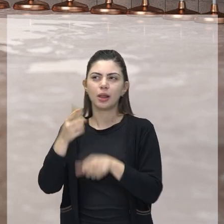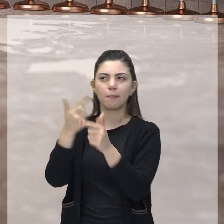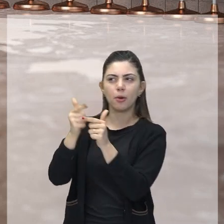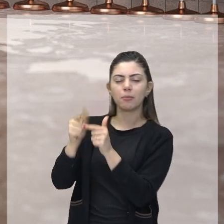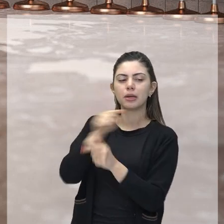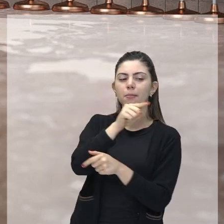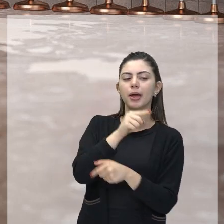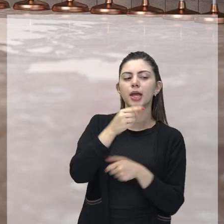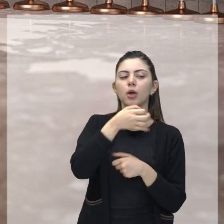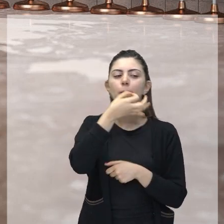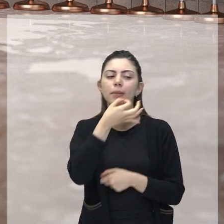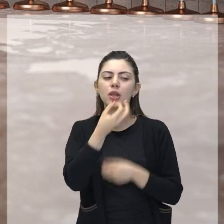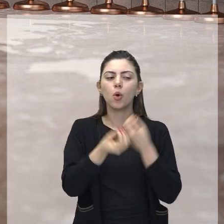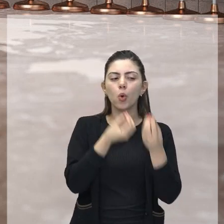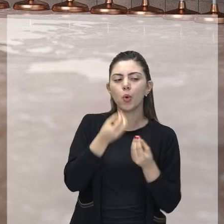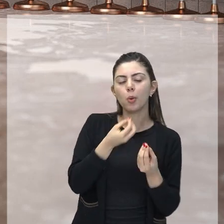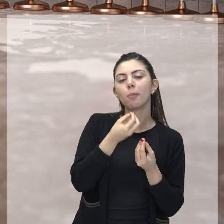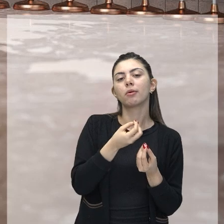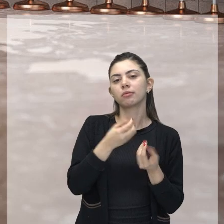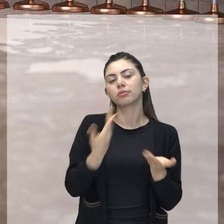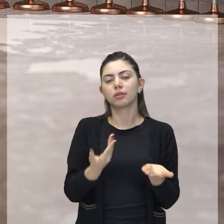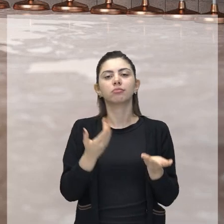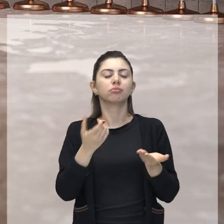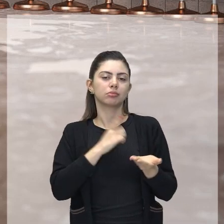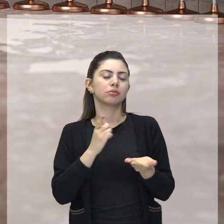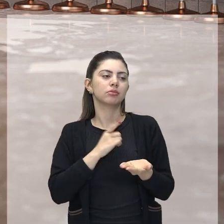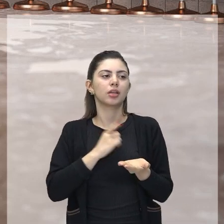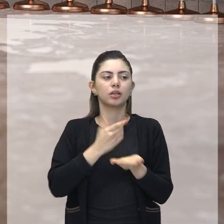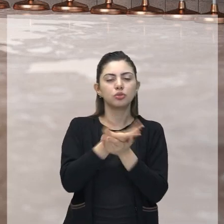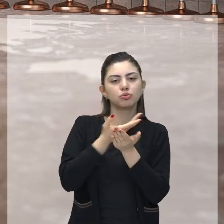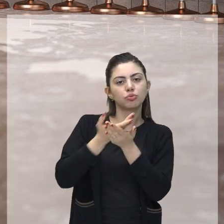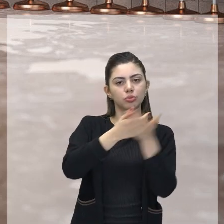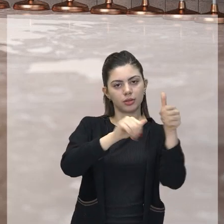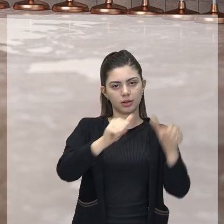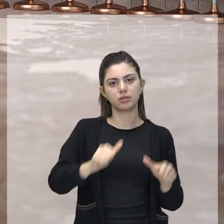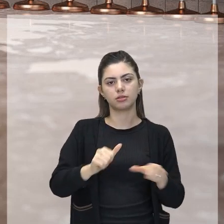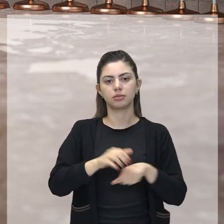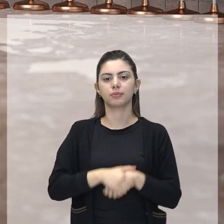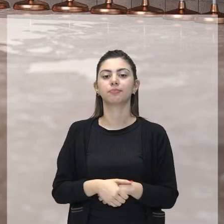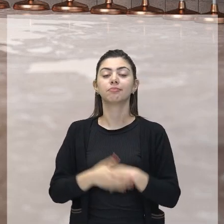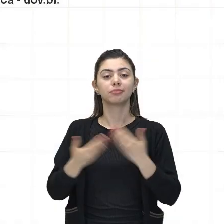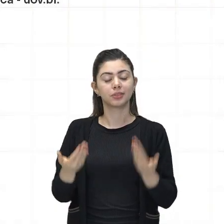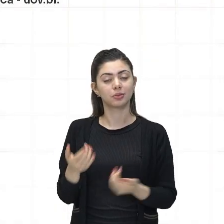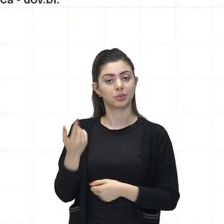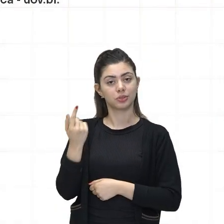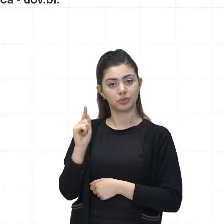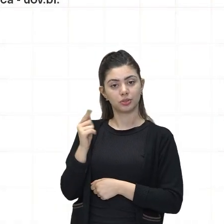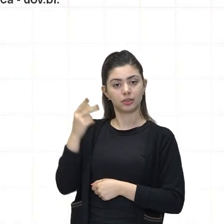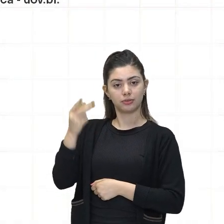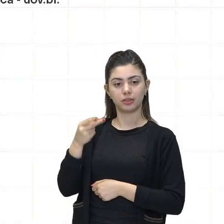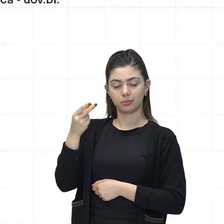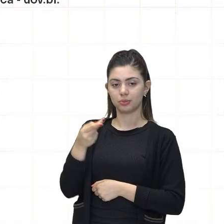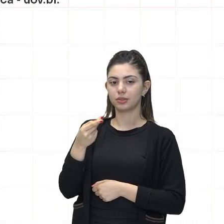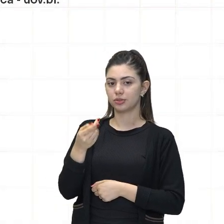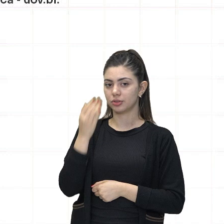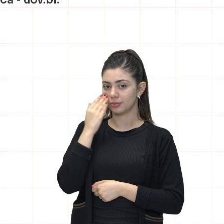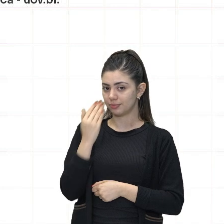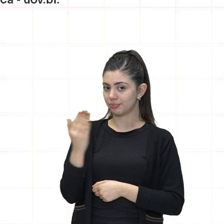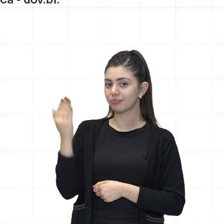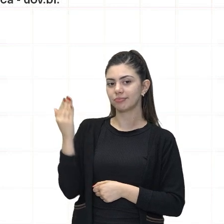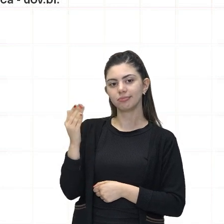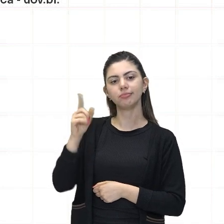exemplo, né? O que está sendo dito? O que está sendo feita de ação, né? Então, pessoal, a geopolítica, como a gente está vendo aí na próxima tela, é